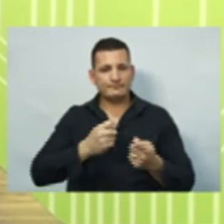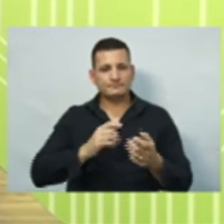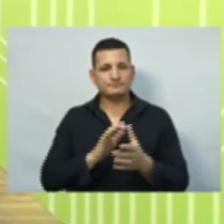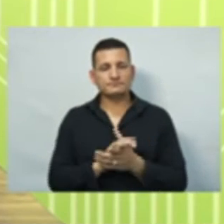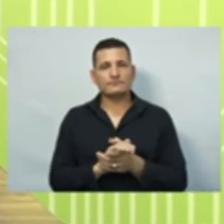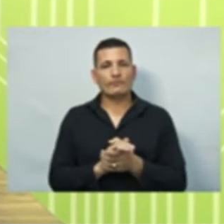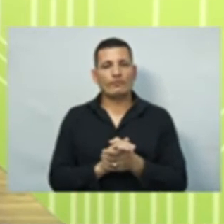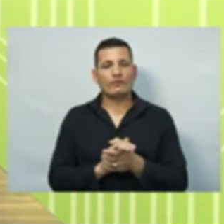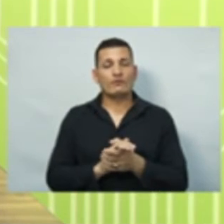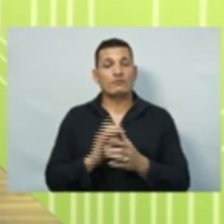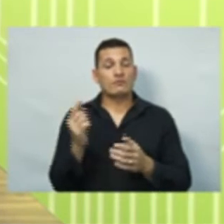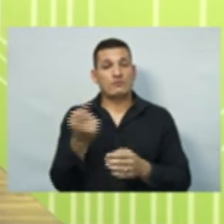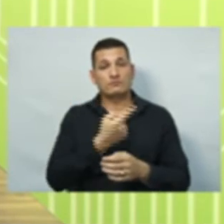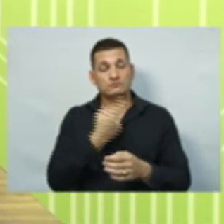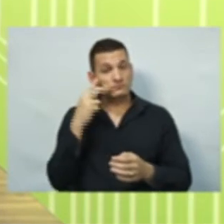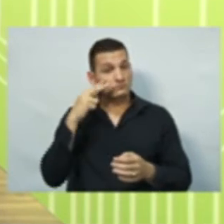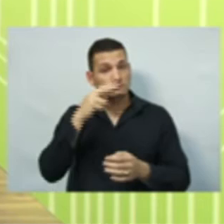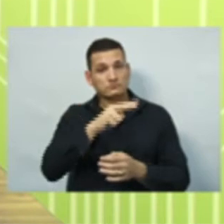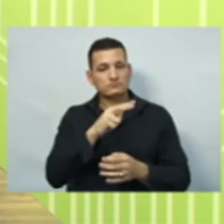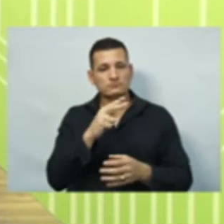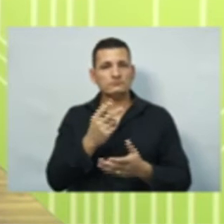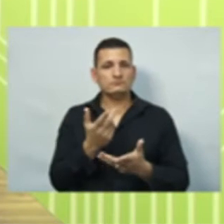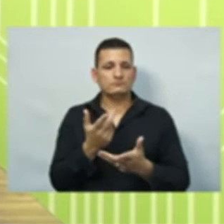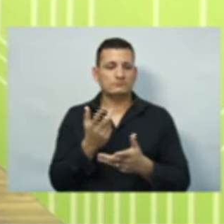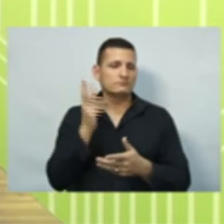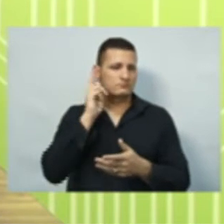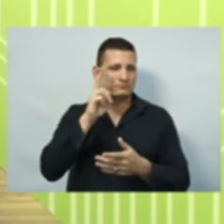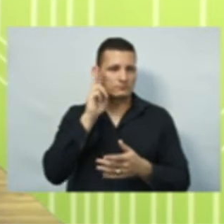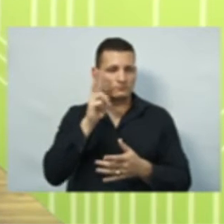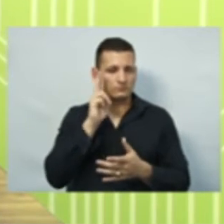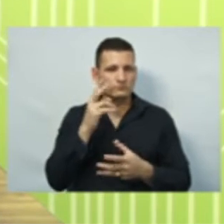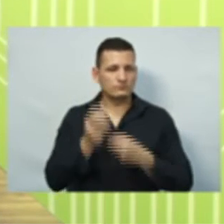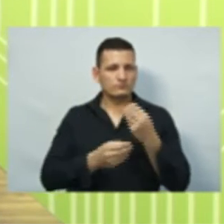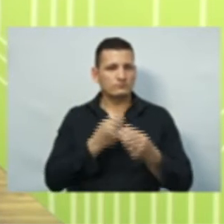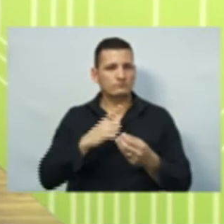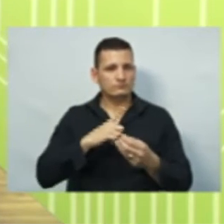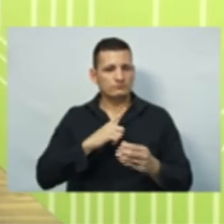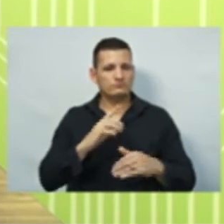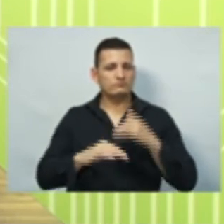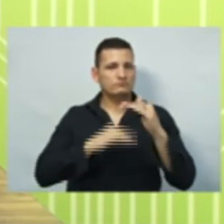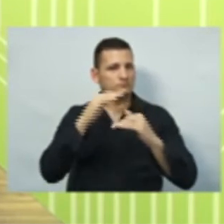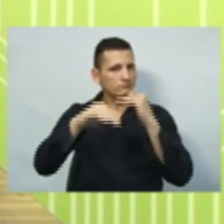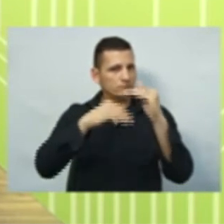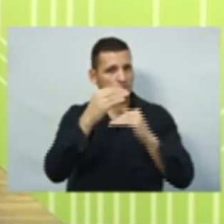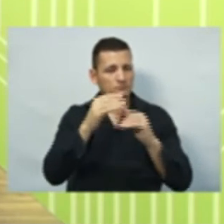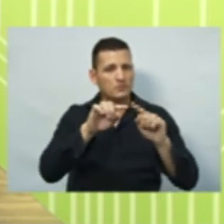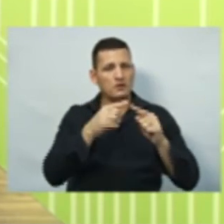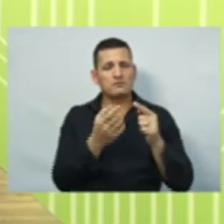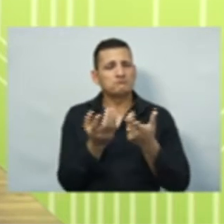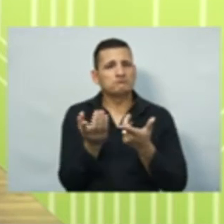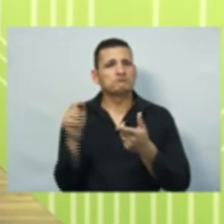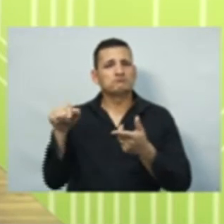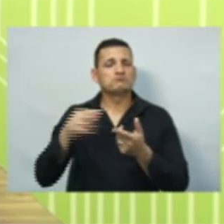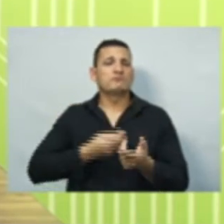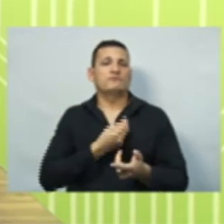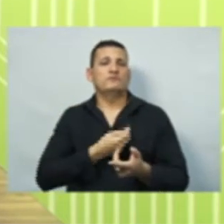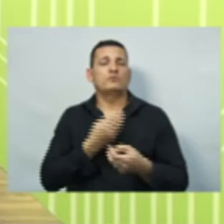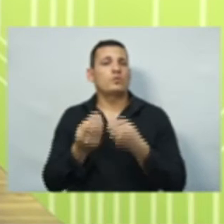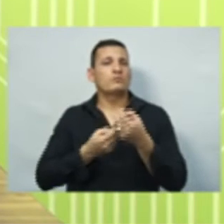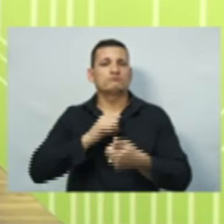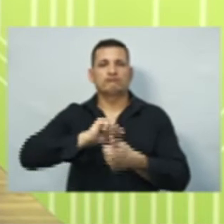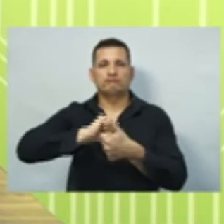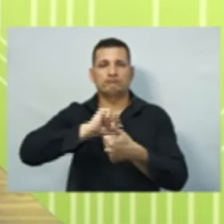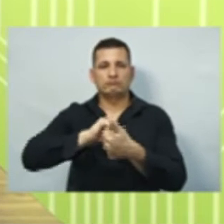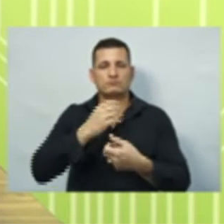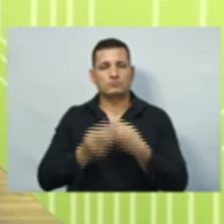principalmente vai ver a questão de momentos na nossa história, quando a gente tem crescimento econômico, mas não melhorando a qualidade de vida, não melhorando,